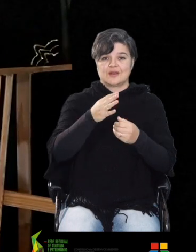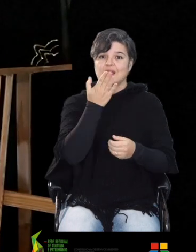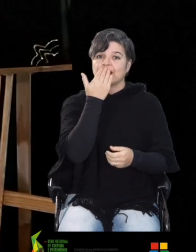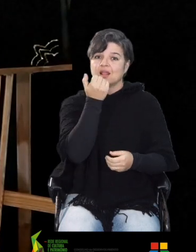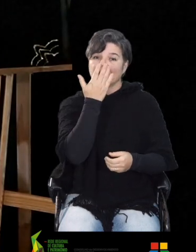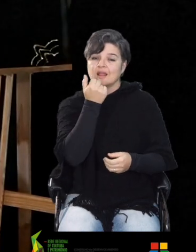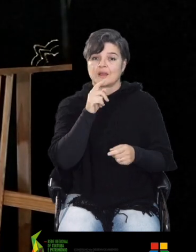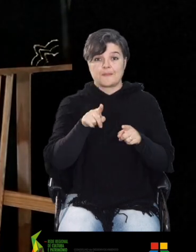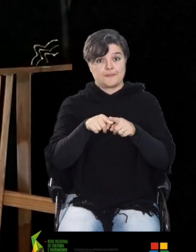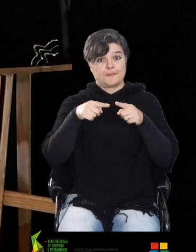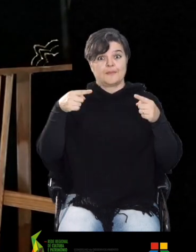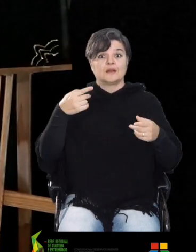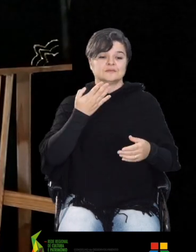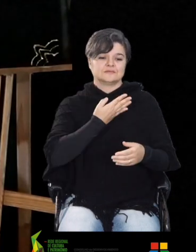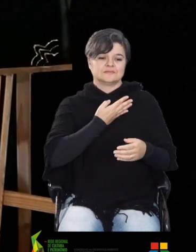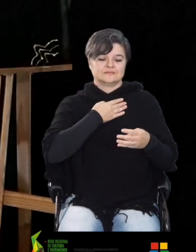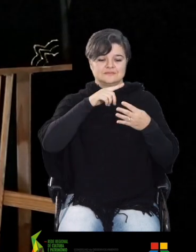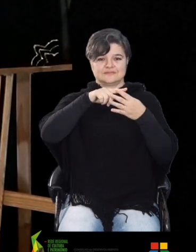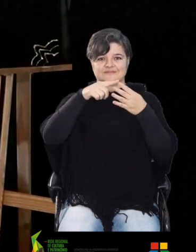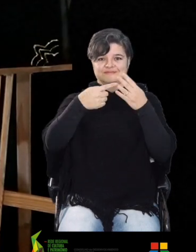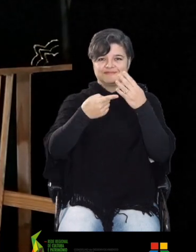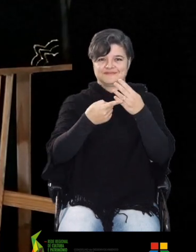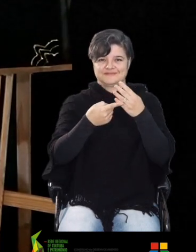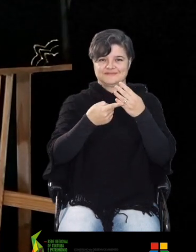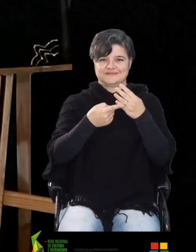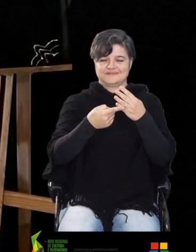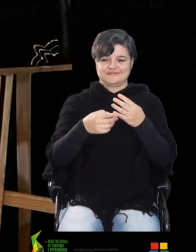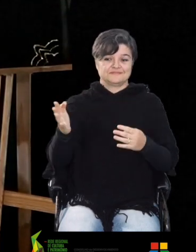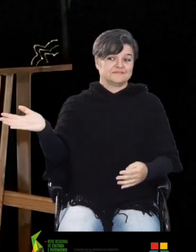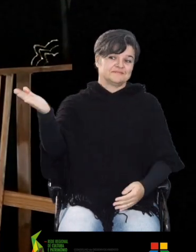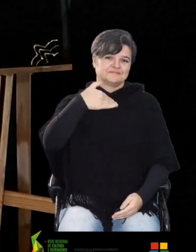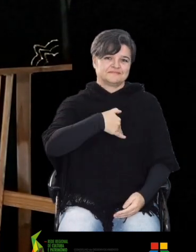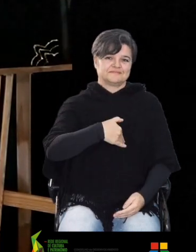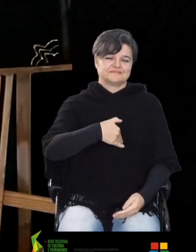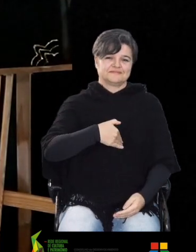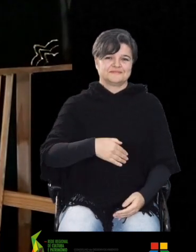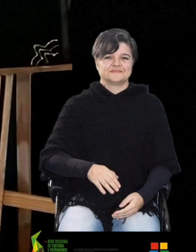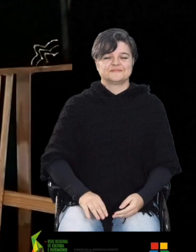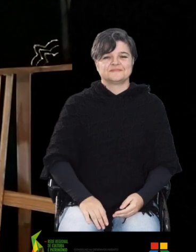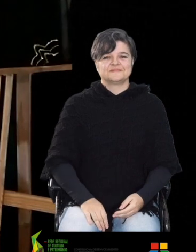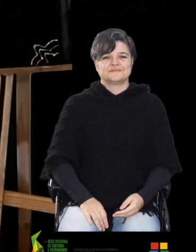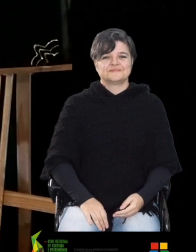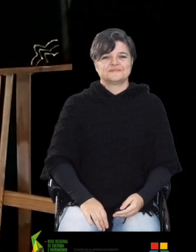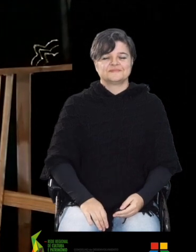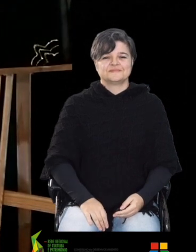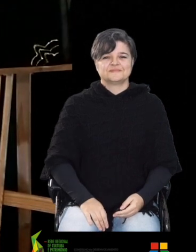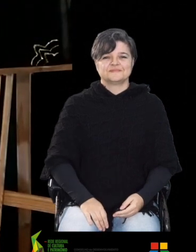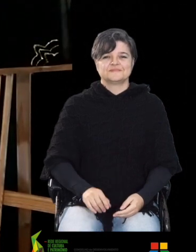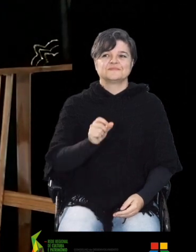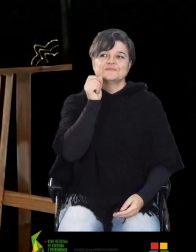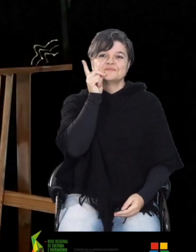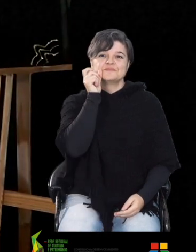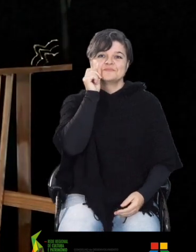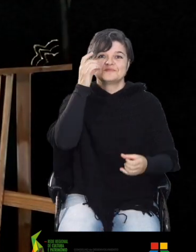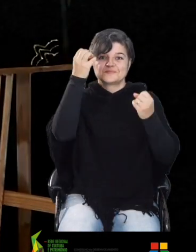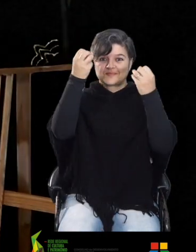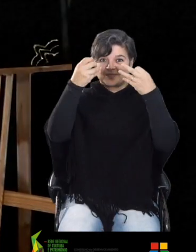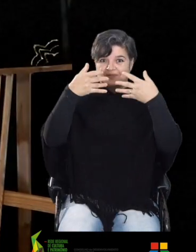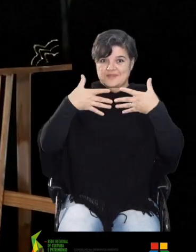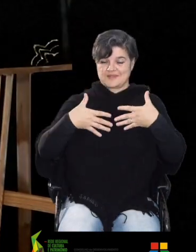tinham a solução e foram anunciar e aí